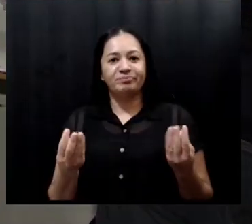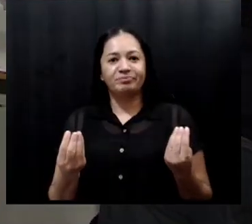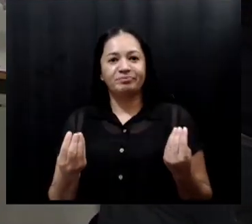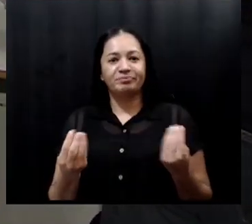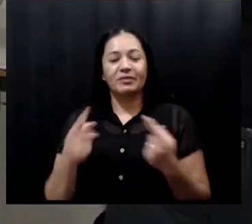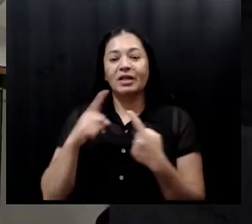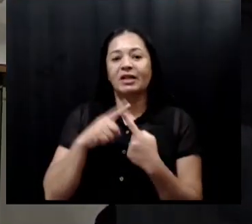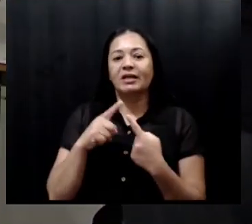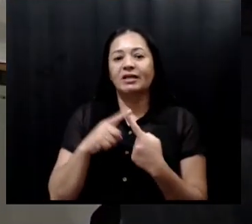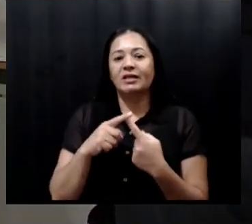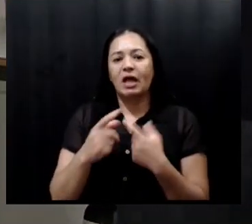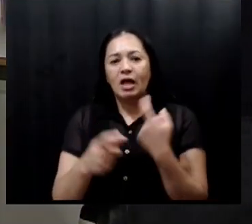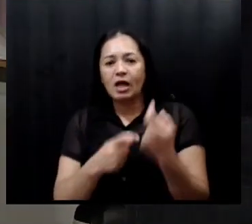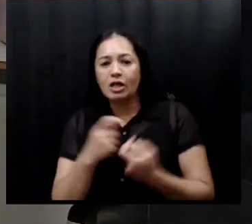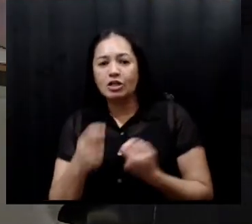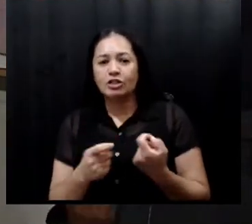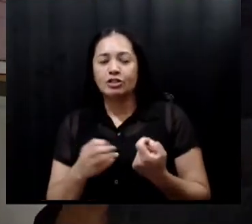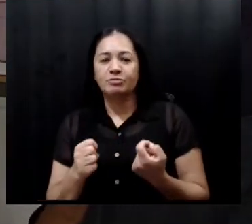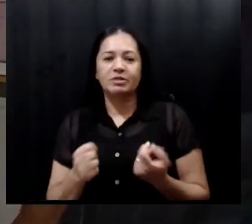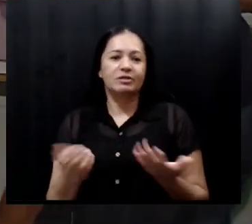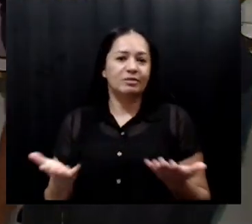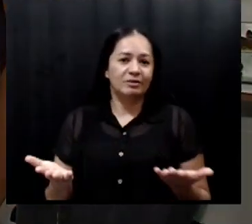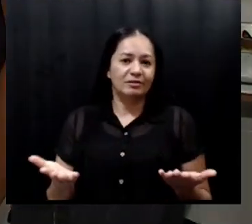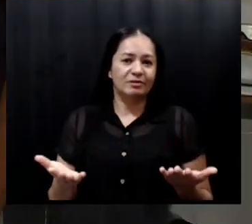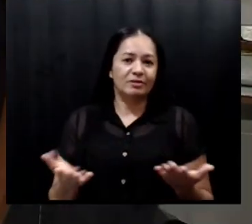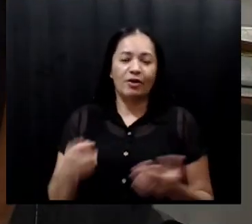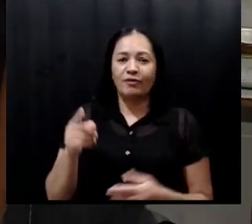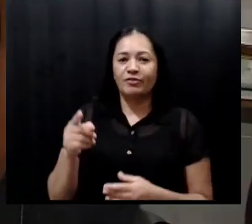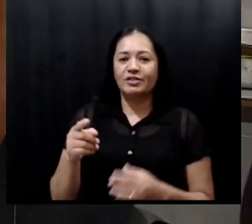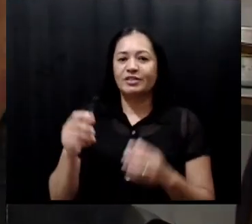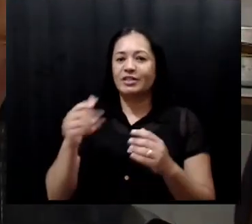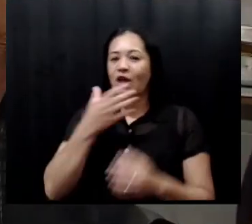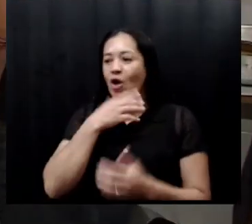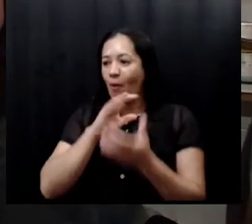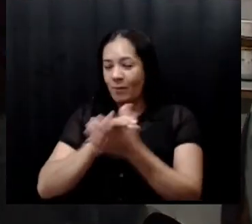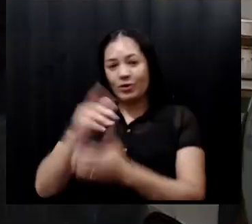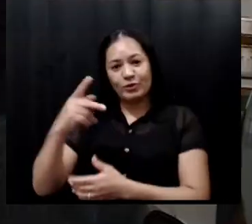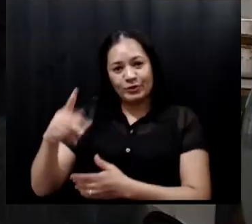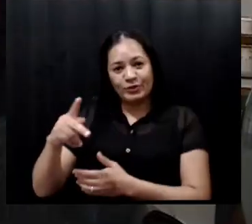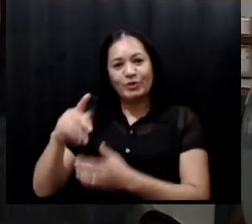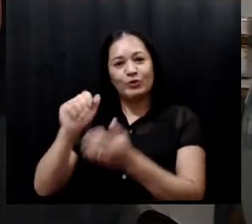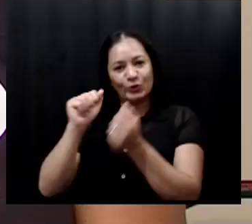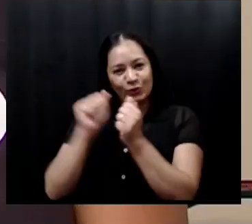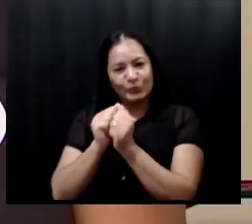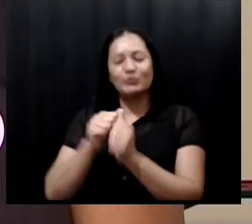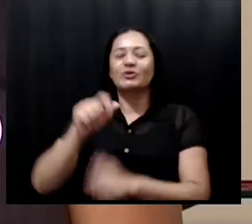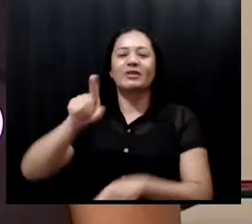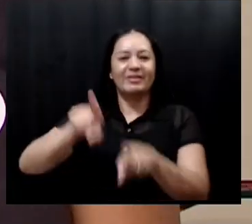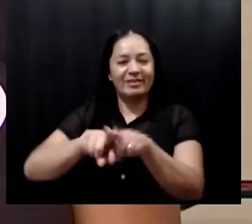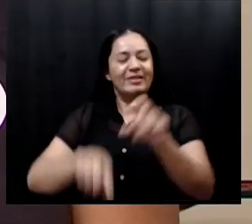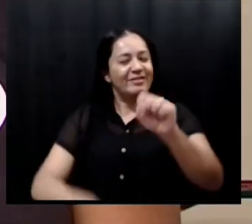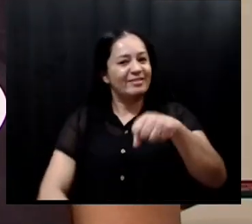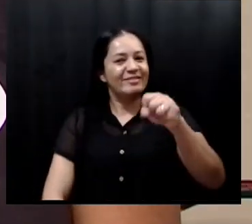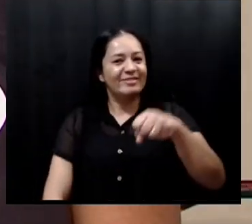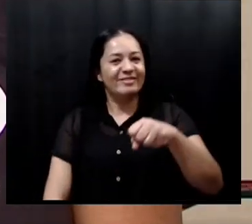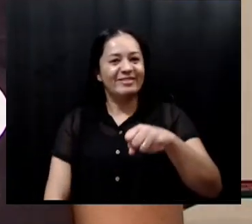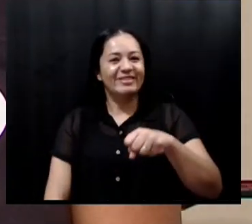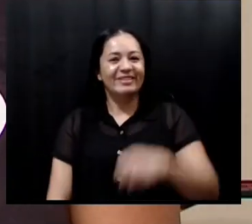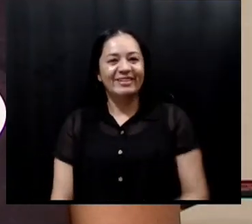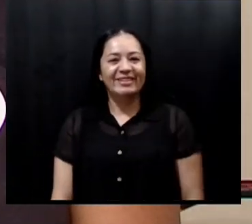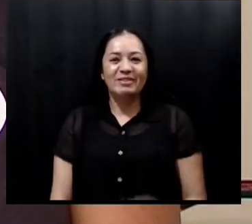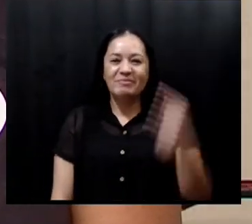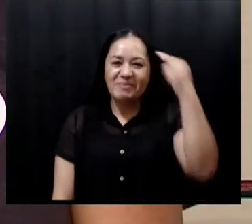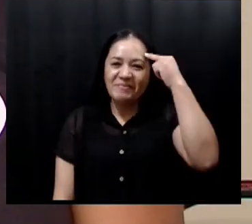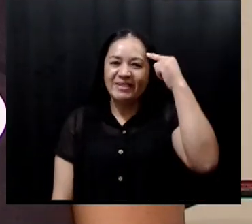administrando, vamos dizer. Né? E colocou o marido junto também. Sim, coloquei ele junto, ele estava muito cansado, mas a gente colocou